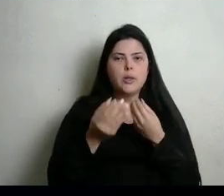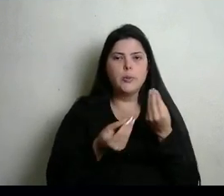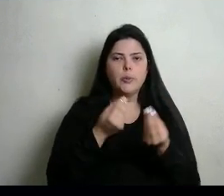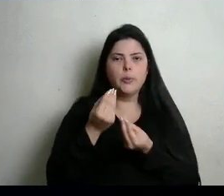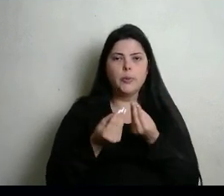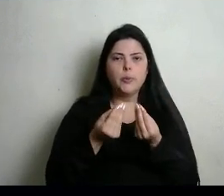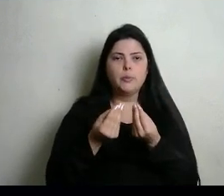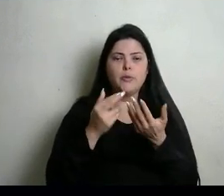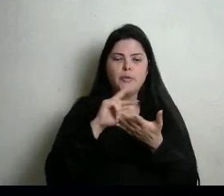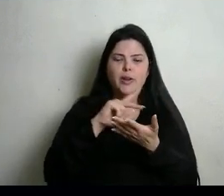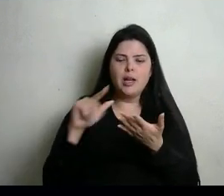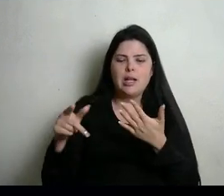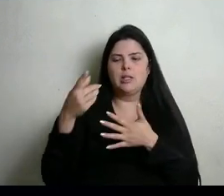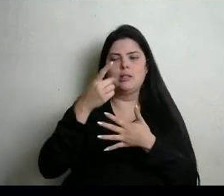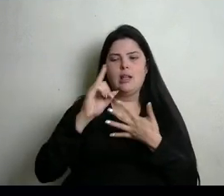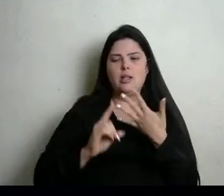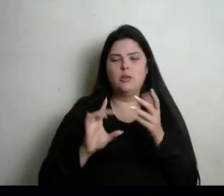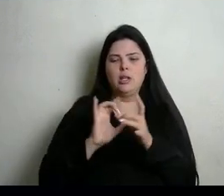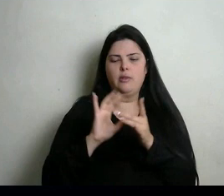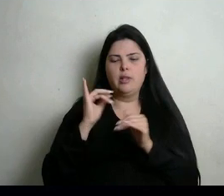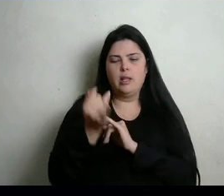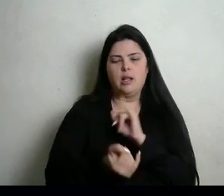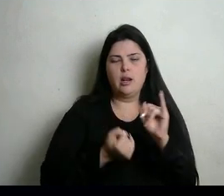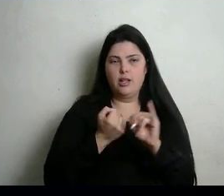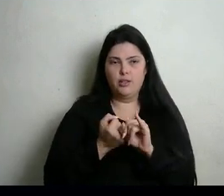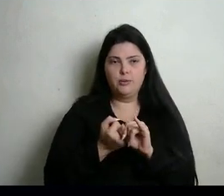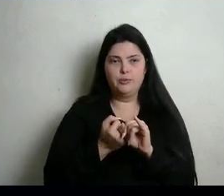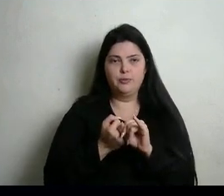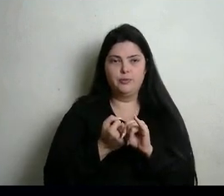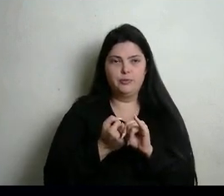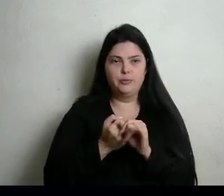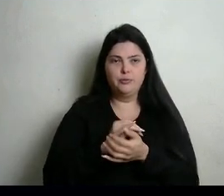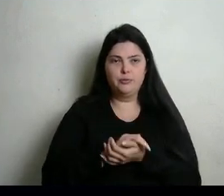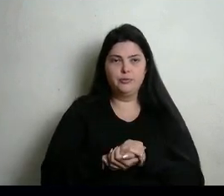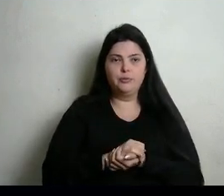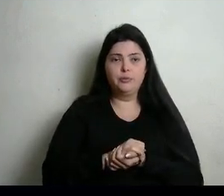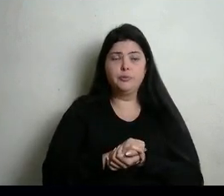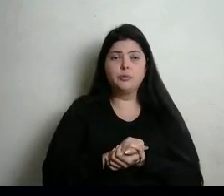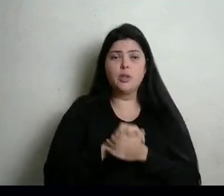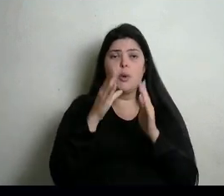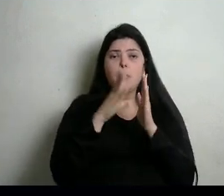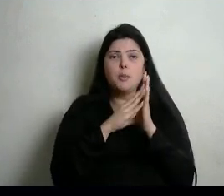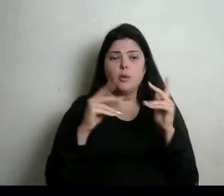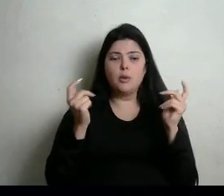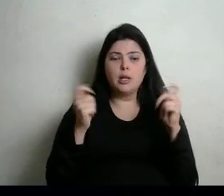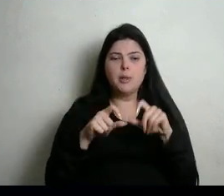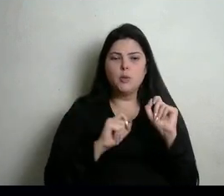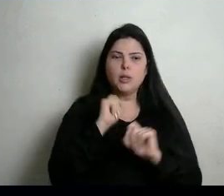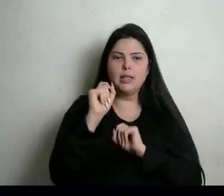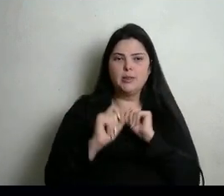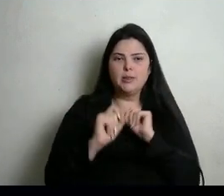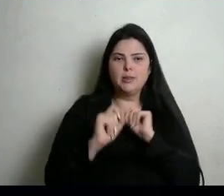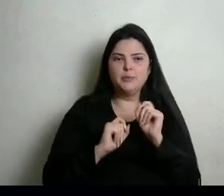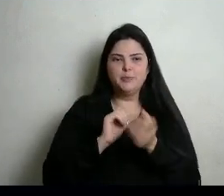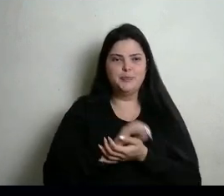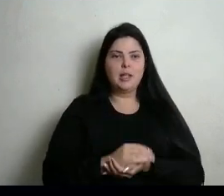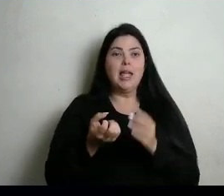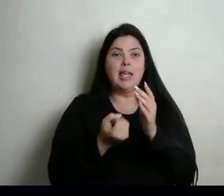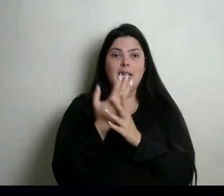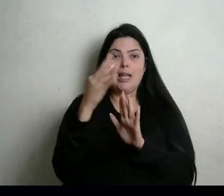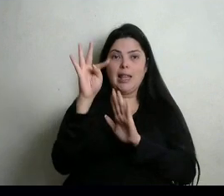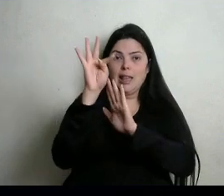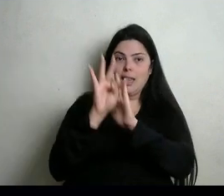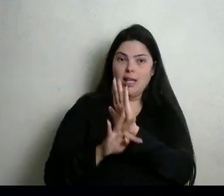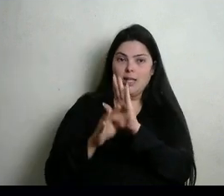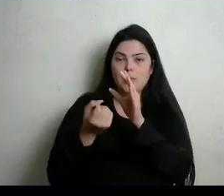de dados disponíveis na internet. E esse modelo ele é capaz de gerar texto,